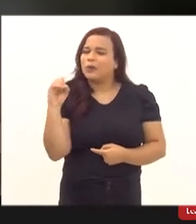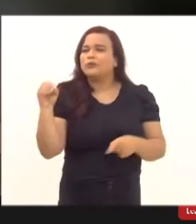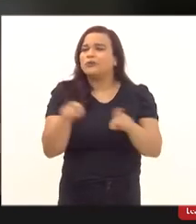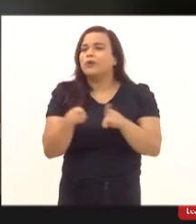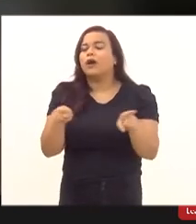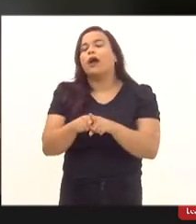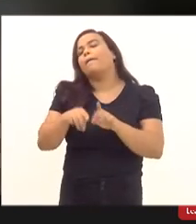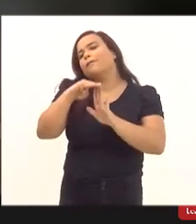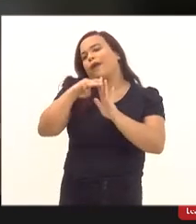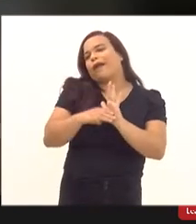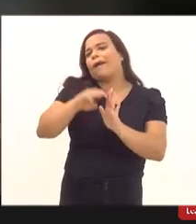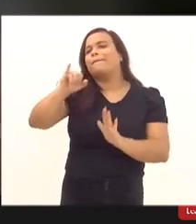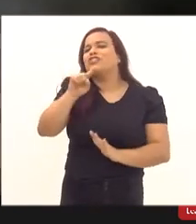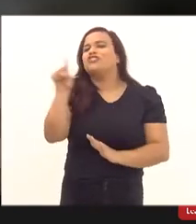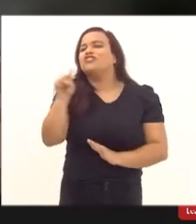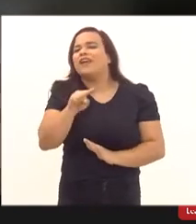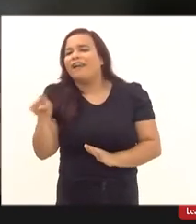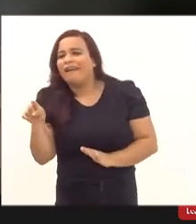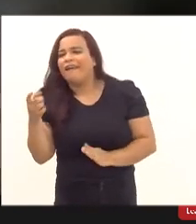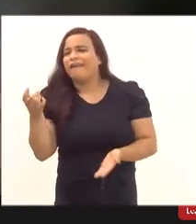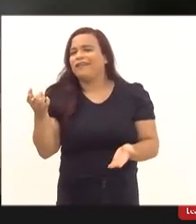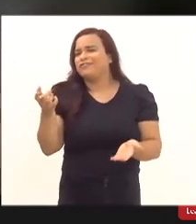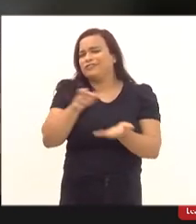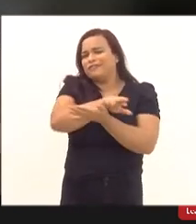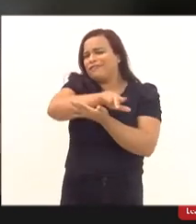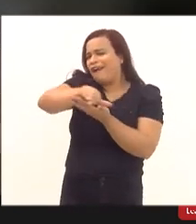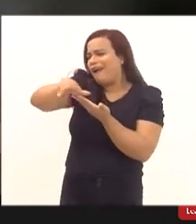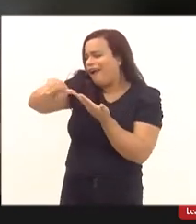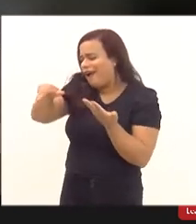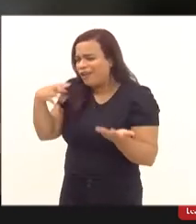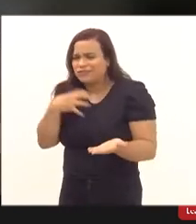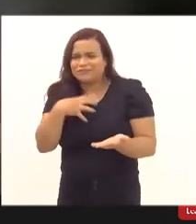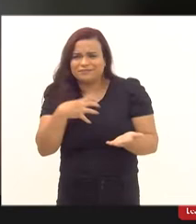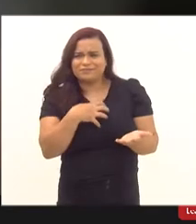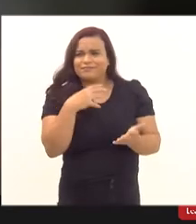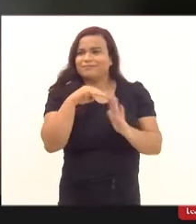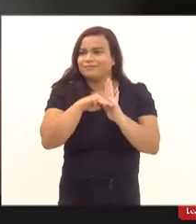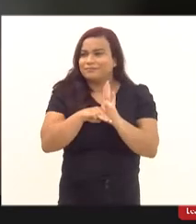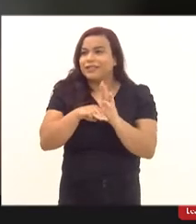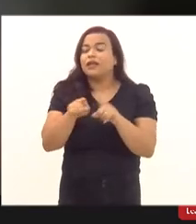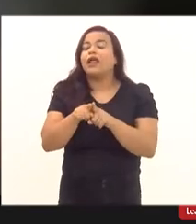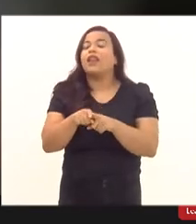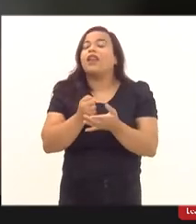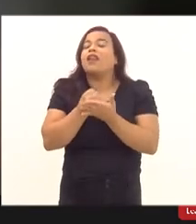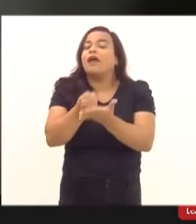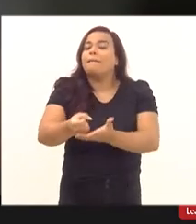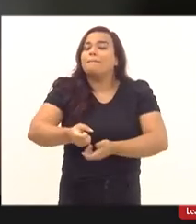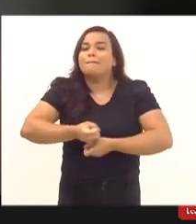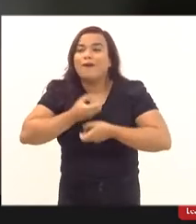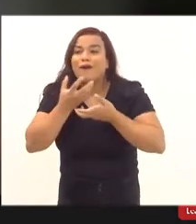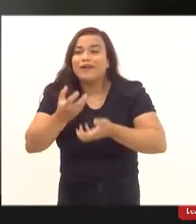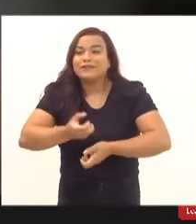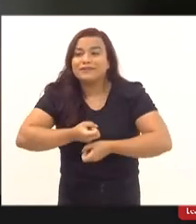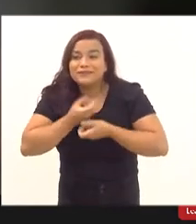jazz programa de todas as formas e incluindo levando poesia